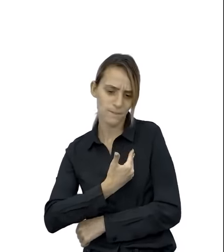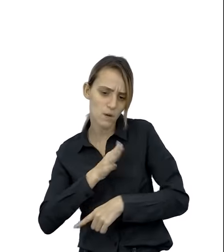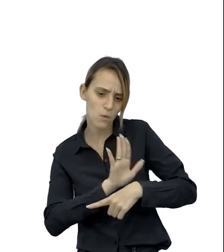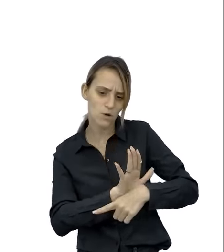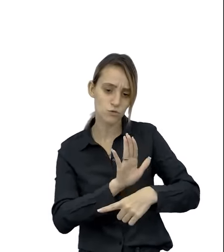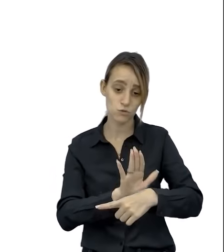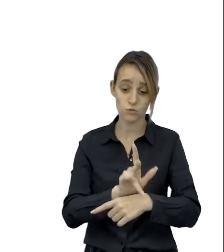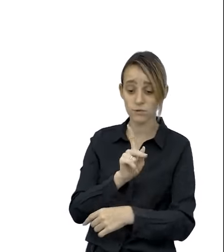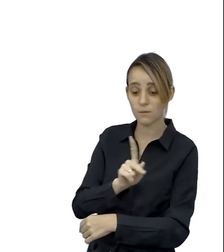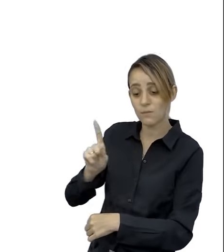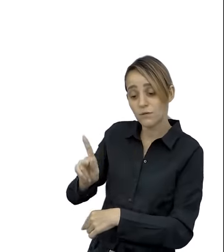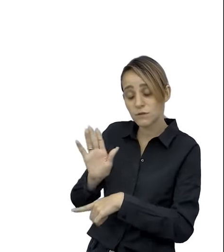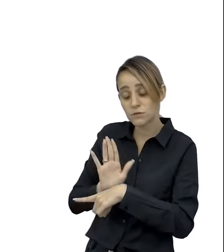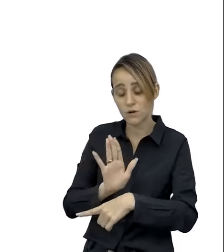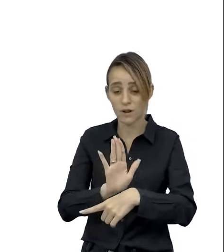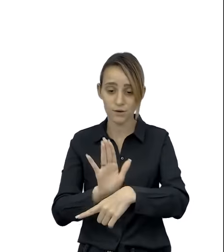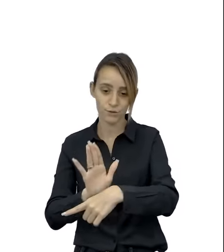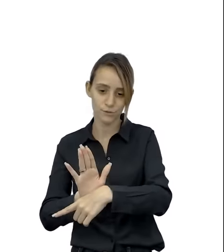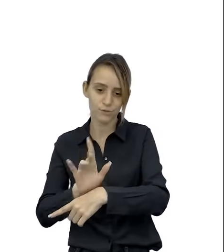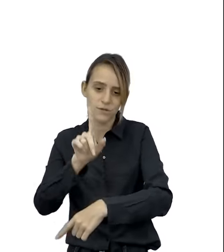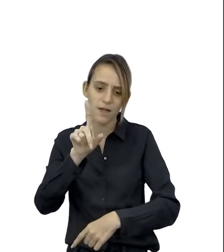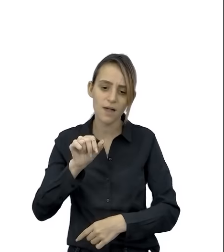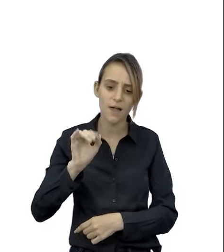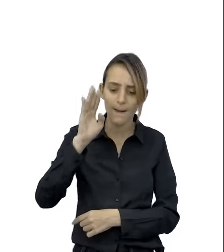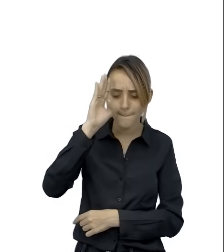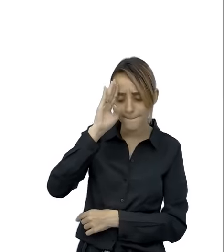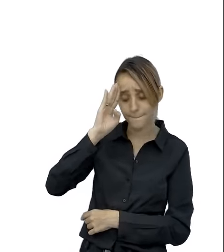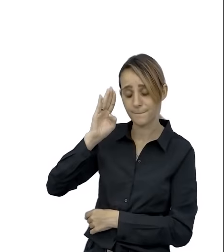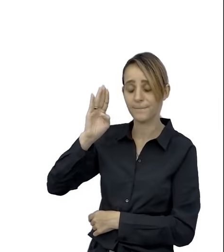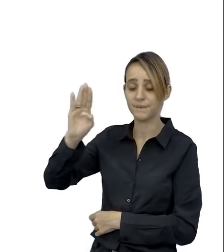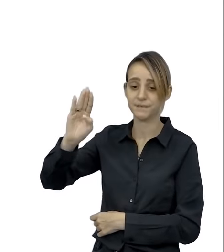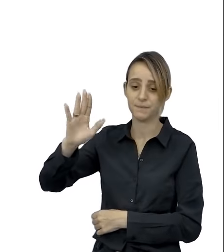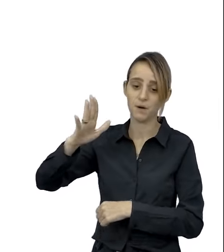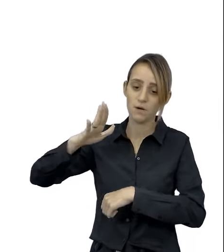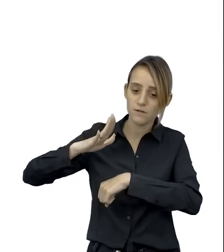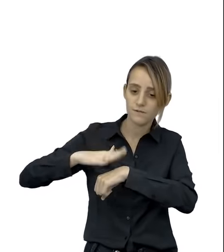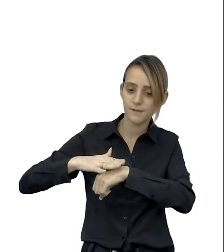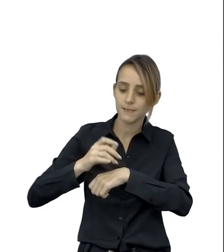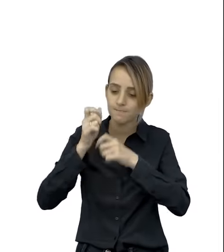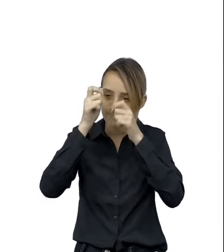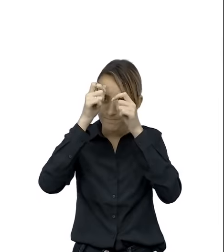vai fazer intervenções que serão essenciais para essa construção de